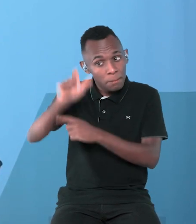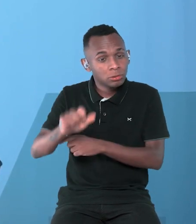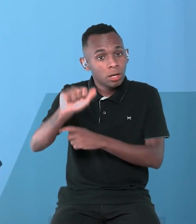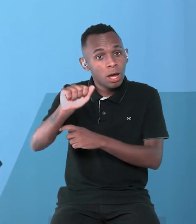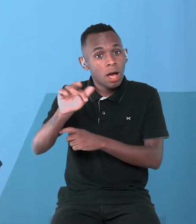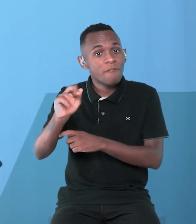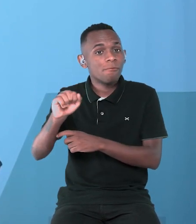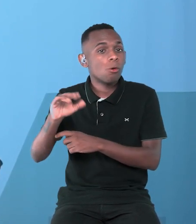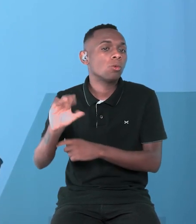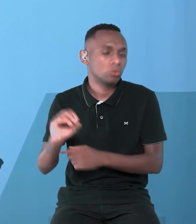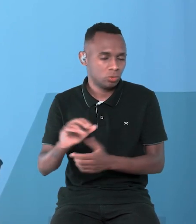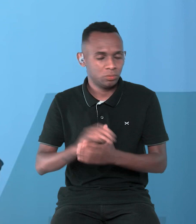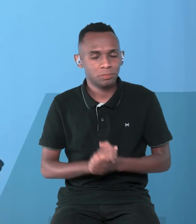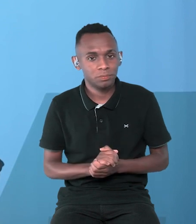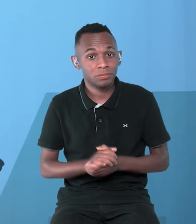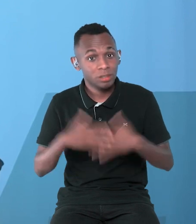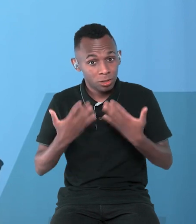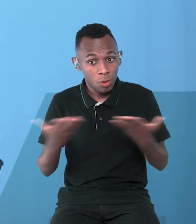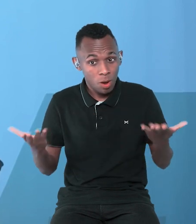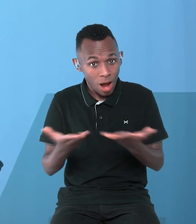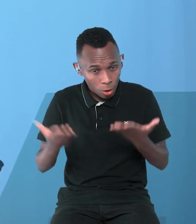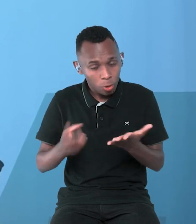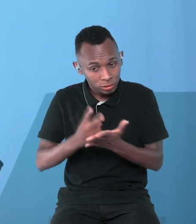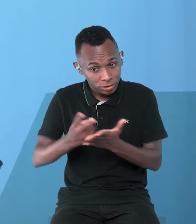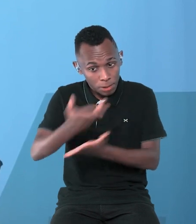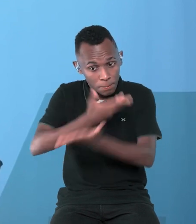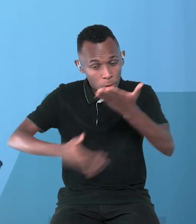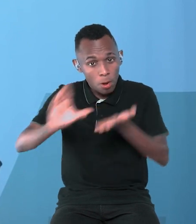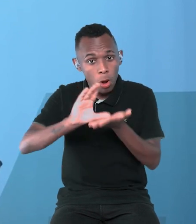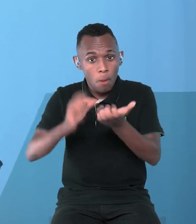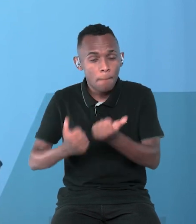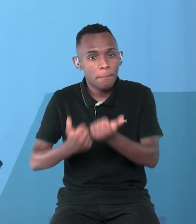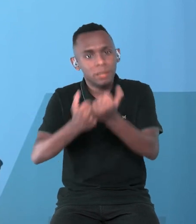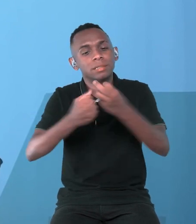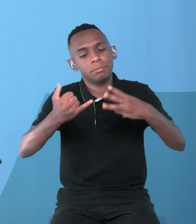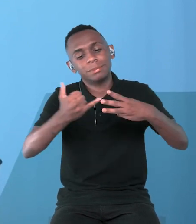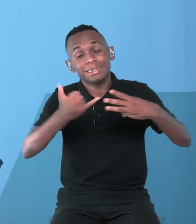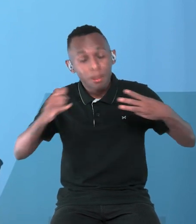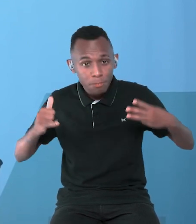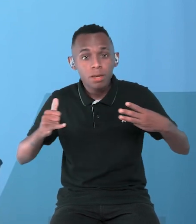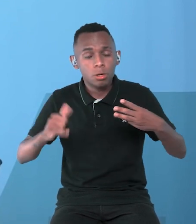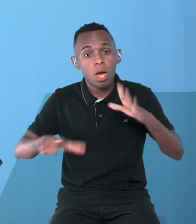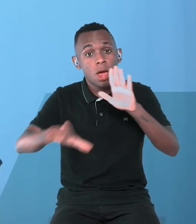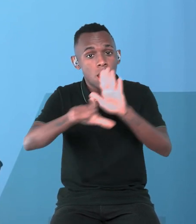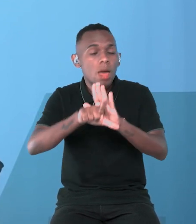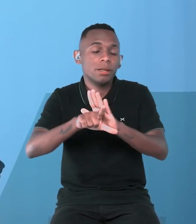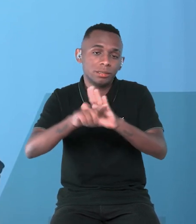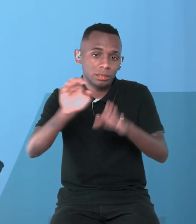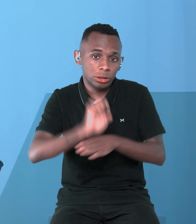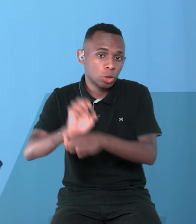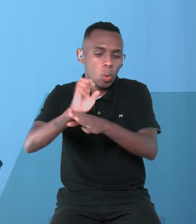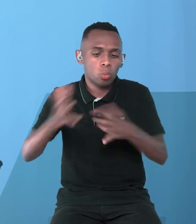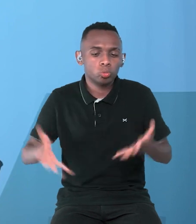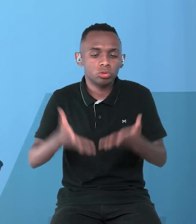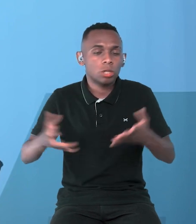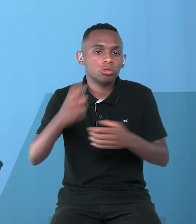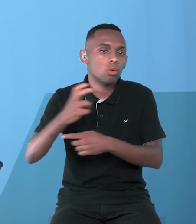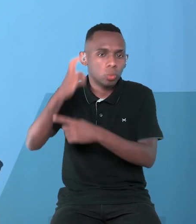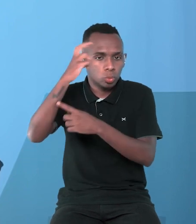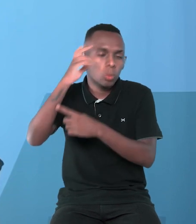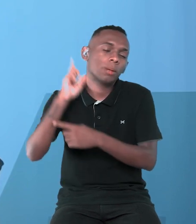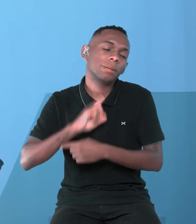jornalista mineiro Afonso Borges. Esta edição do Sempre um Papo é patrocinada pela CEMIG, por meio da Lei Estadual de Incentivo à Cultura